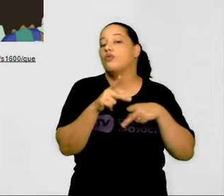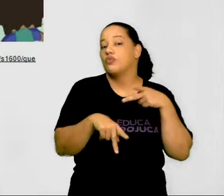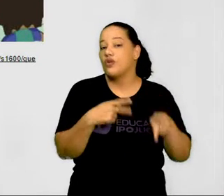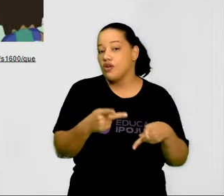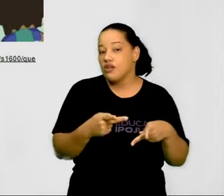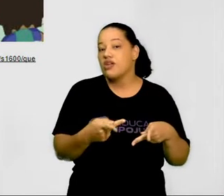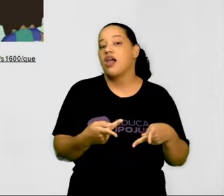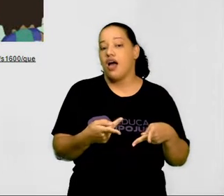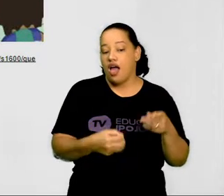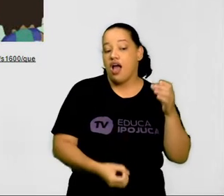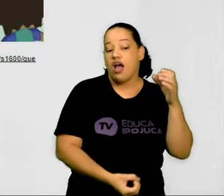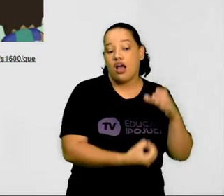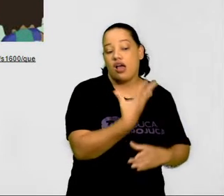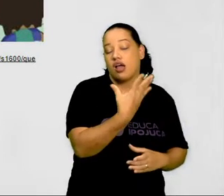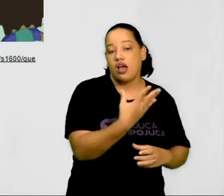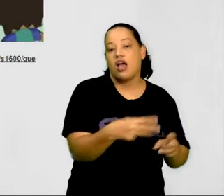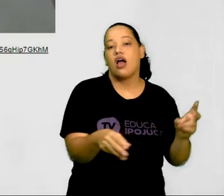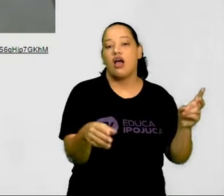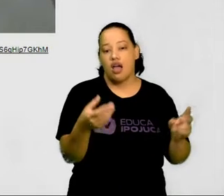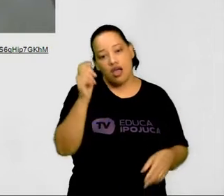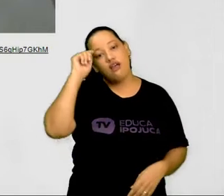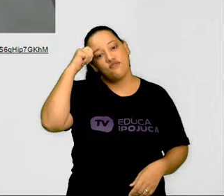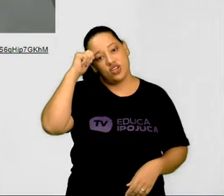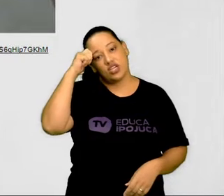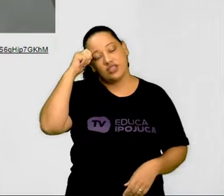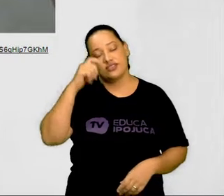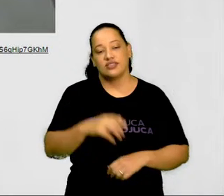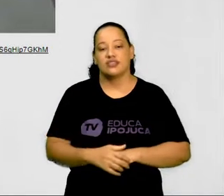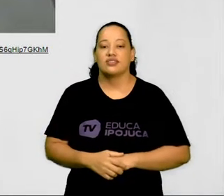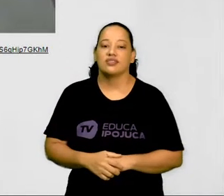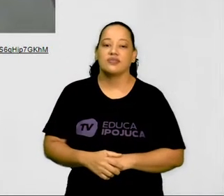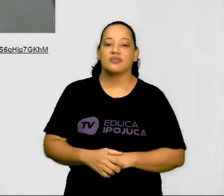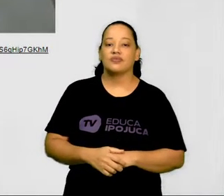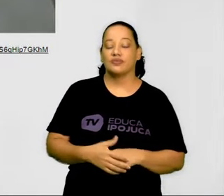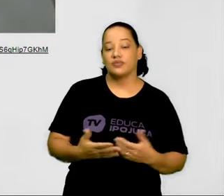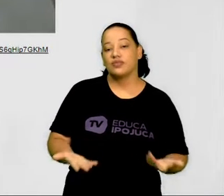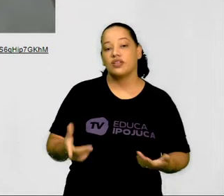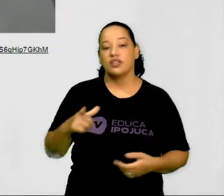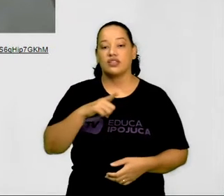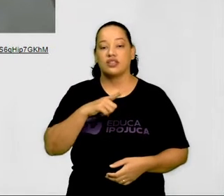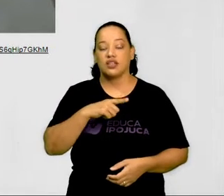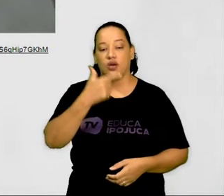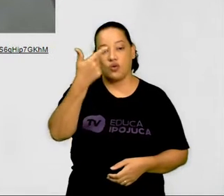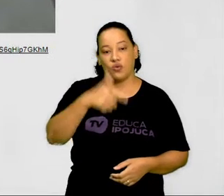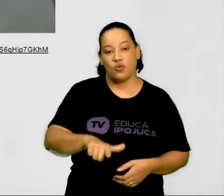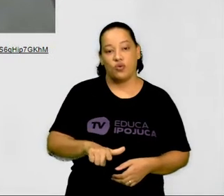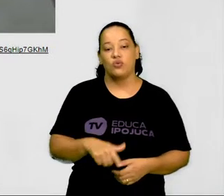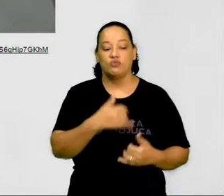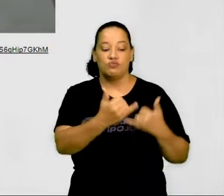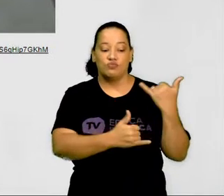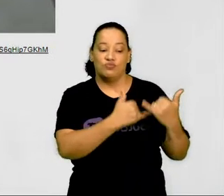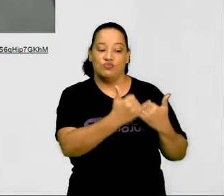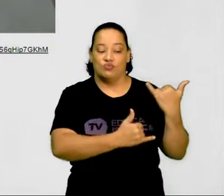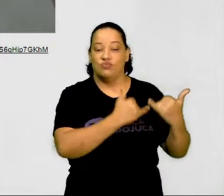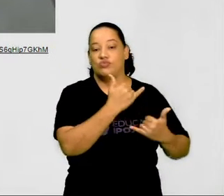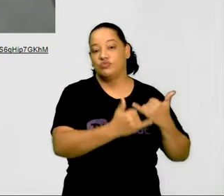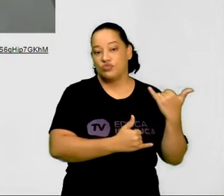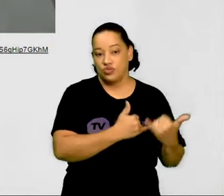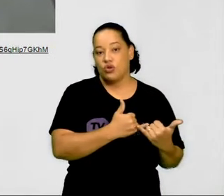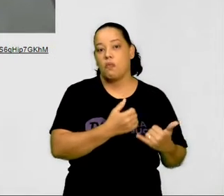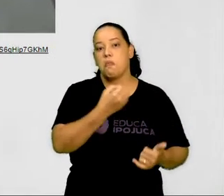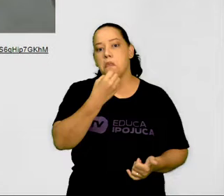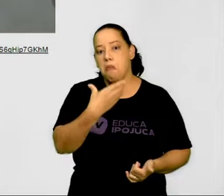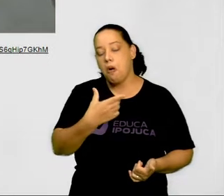origem africana É isso aí que você está vendo na sua telinha e hoje temos também alguns jogos né que é bom para